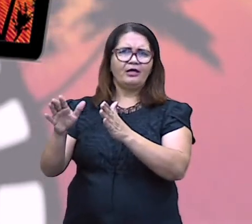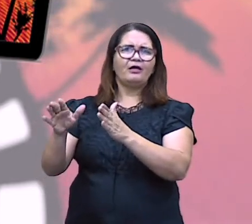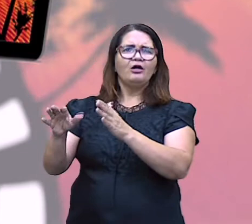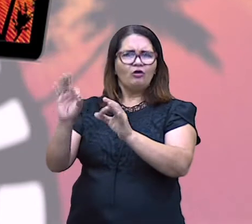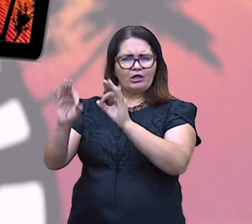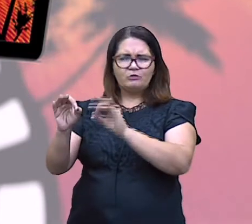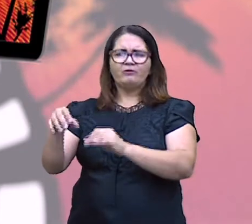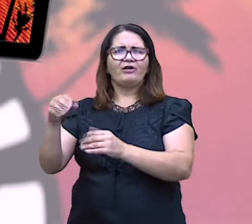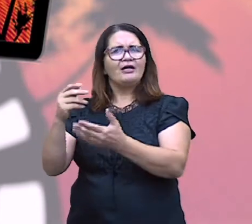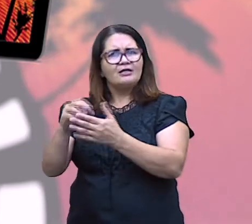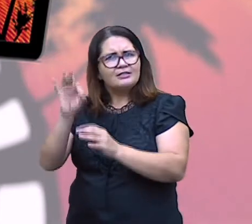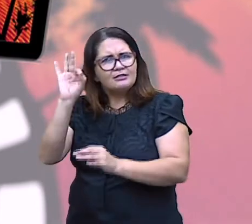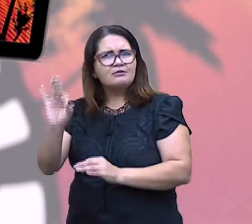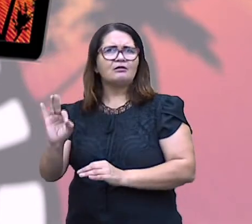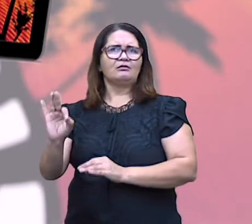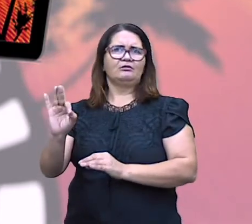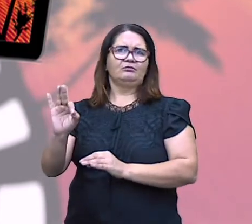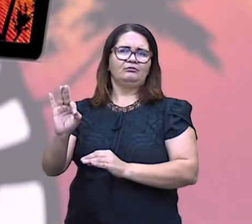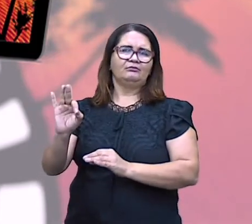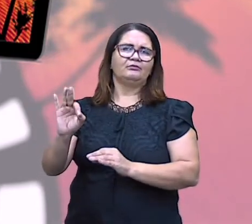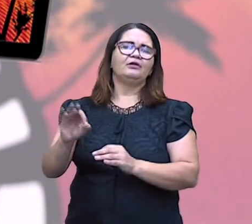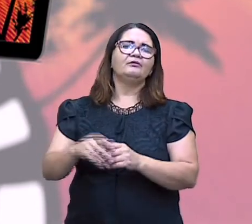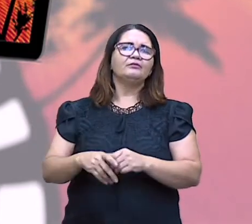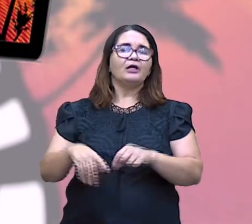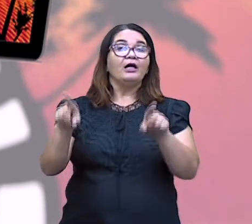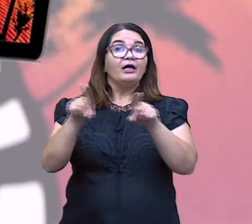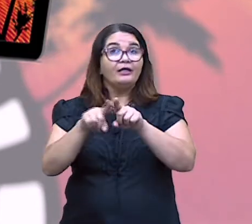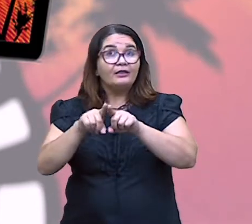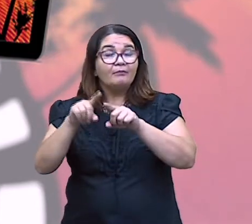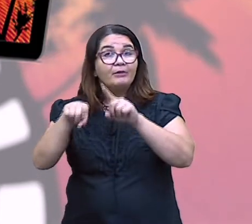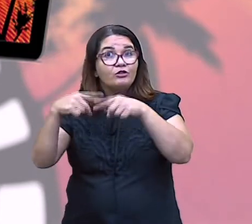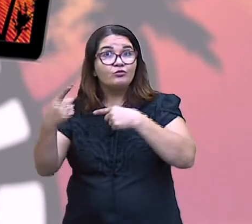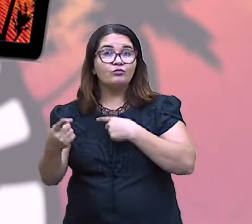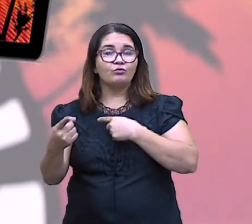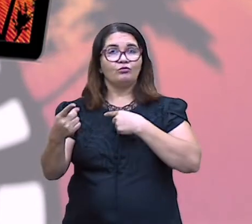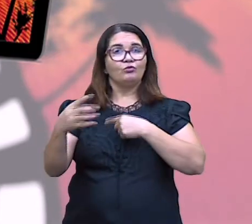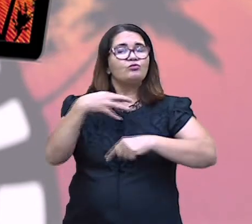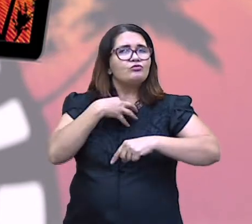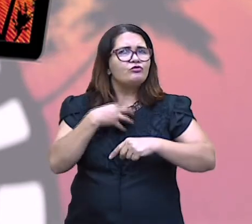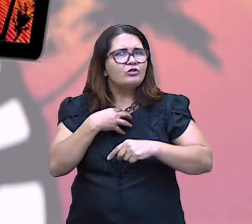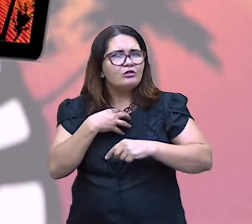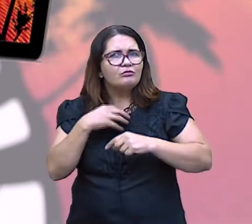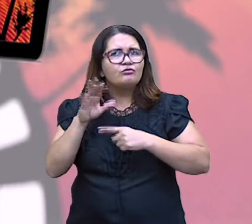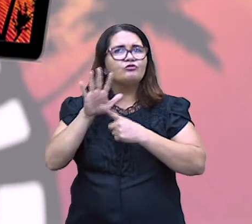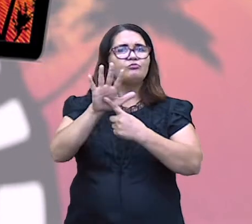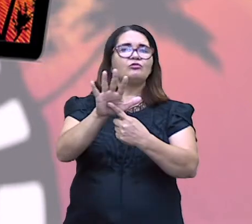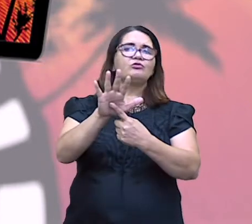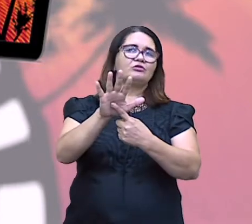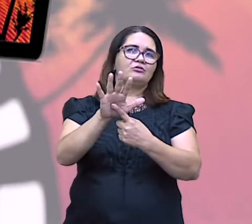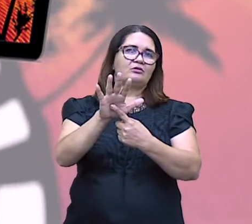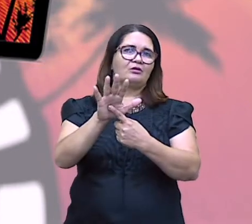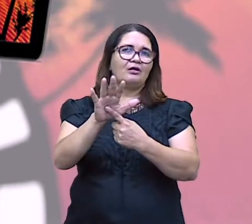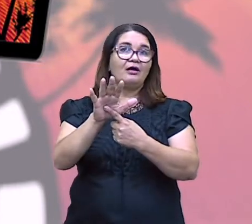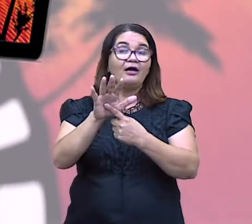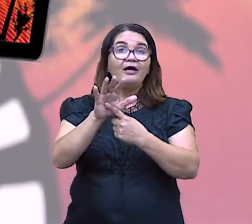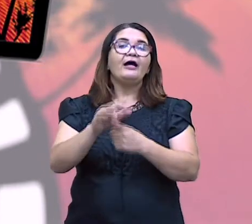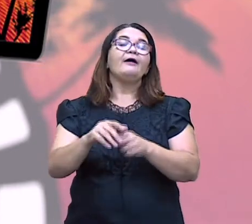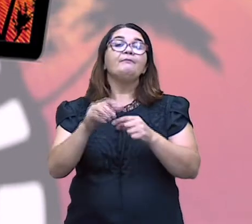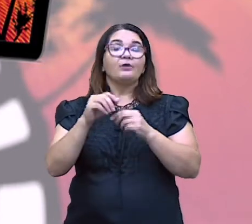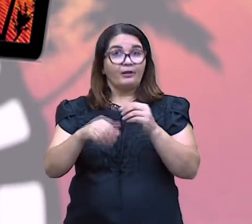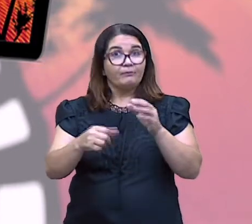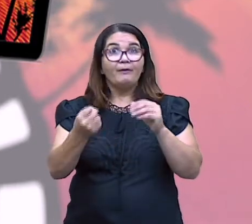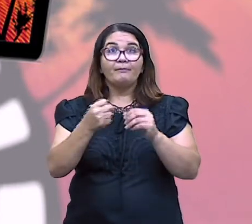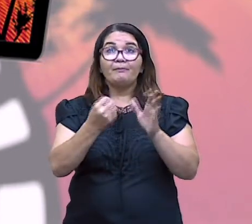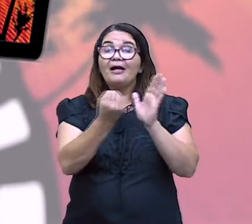filme. E uma outra forma de mostrar que o roteiro sofreu alguma alteração é colocando as datas.